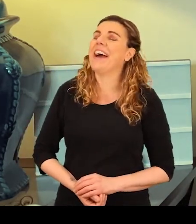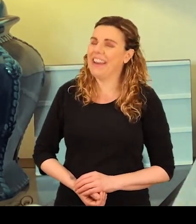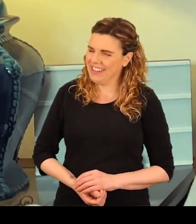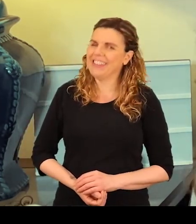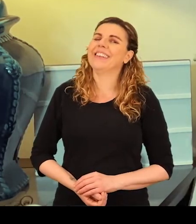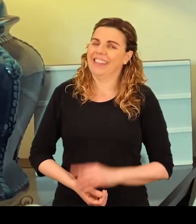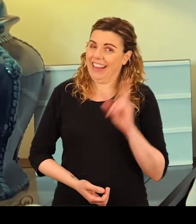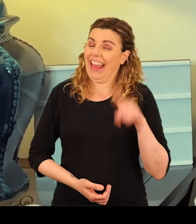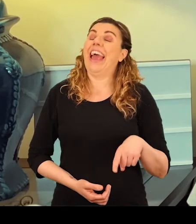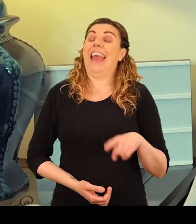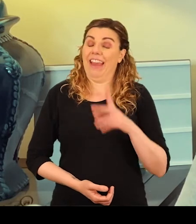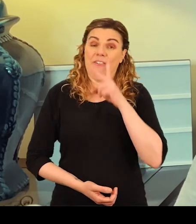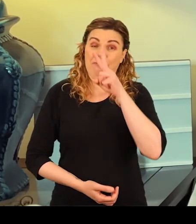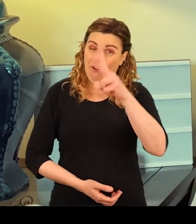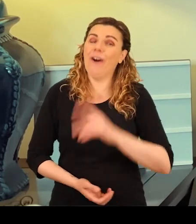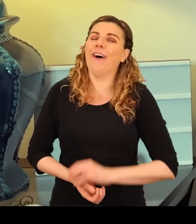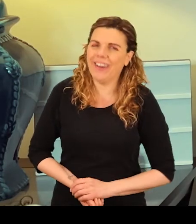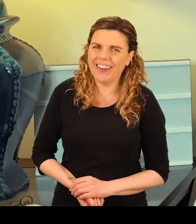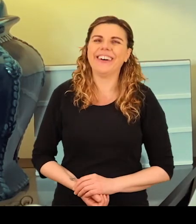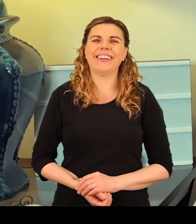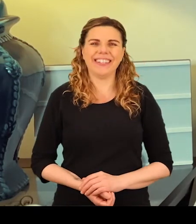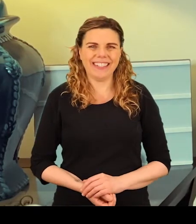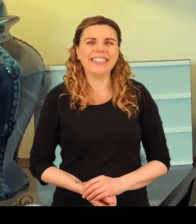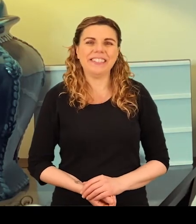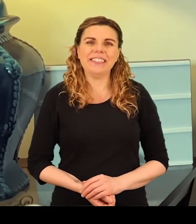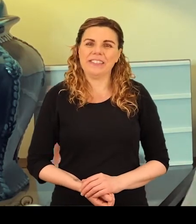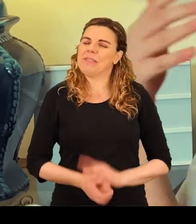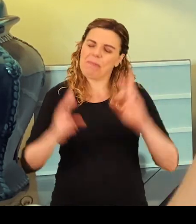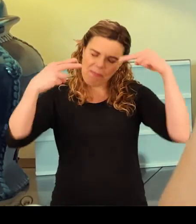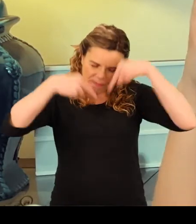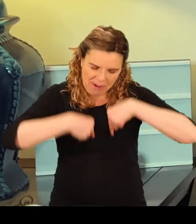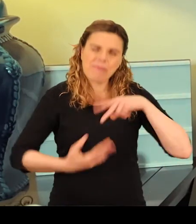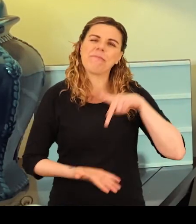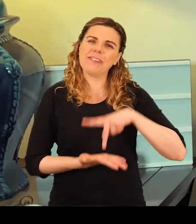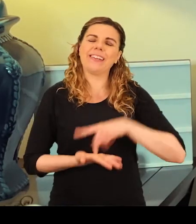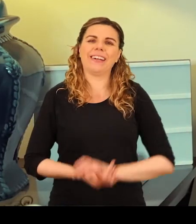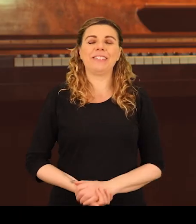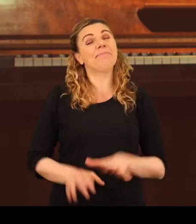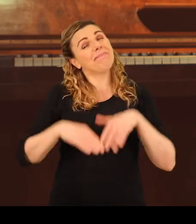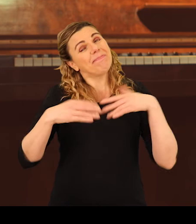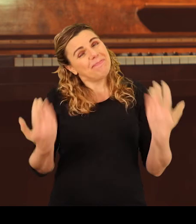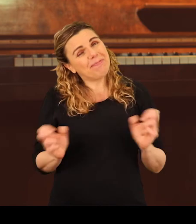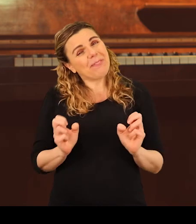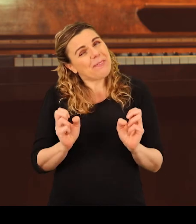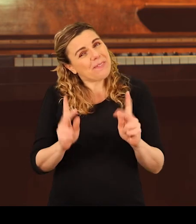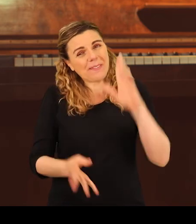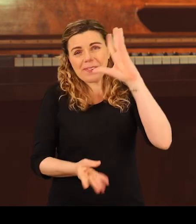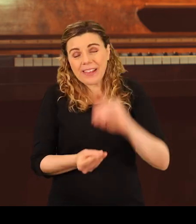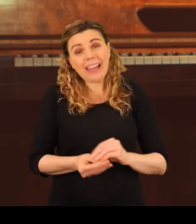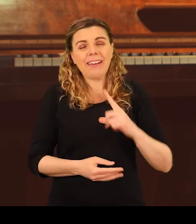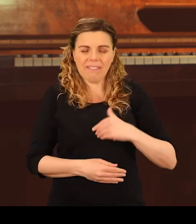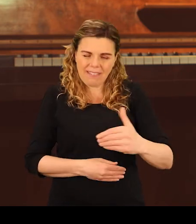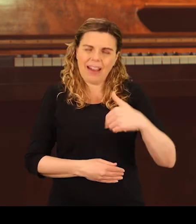galera, negócio é... Arregala os olhos e se inclina para trás. Intenso. É um mergulho. Realmente. É isso, gente. Luísa abre um